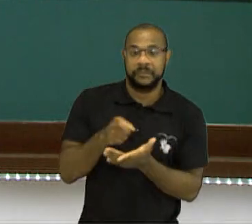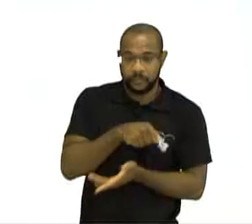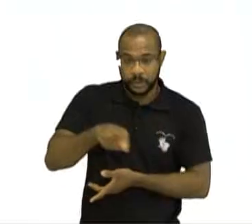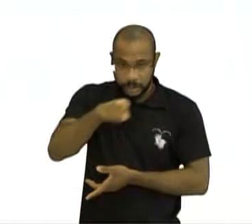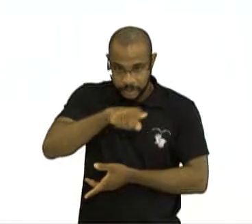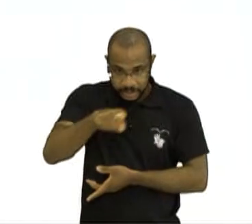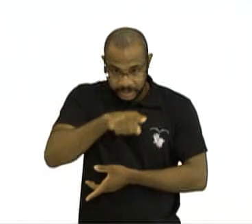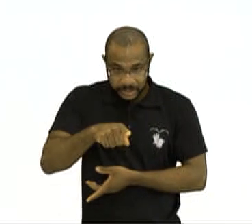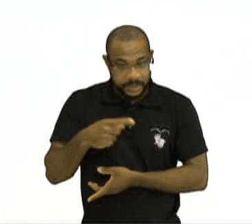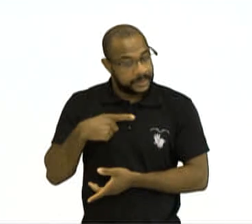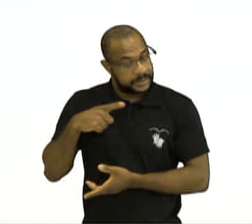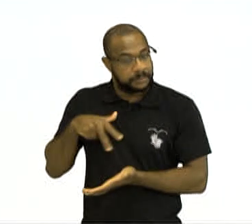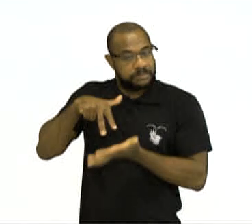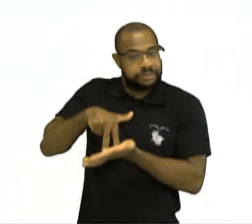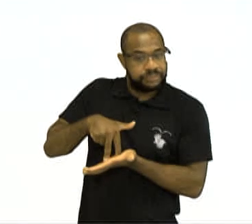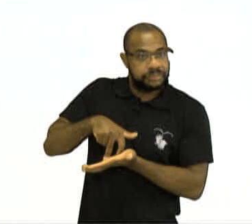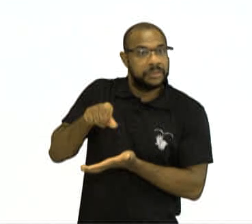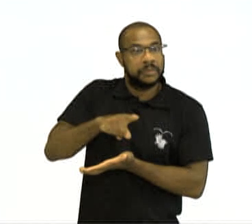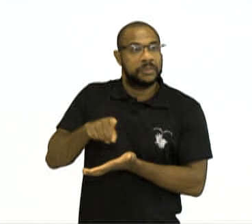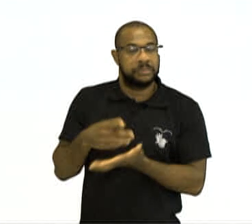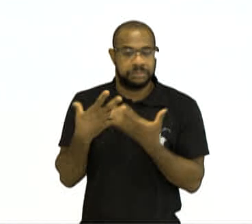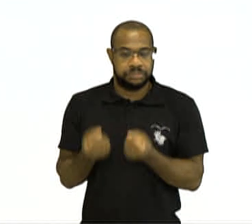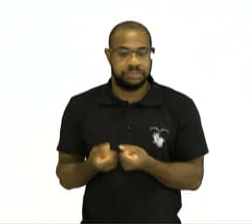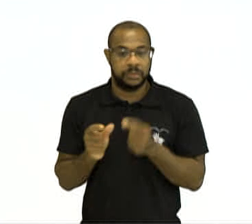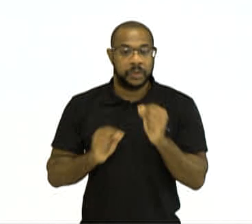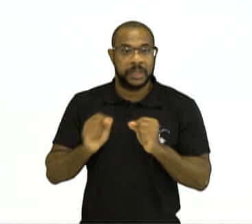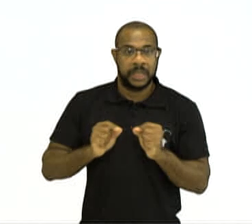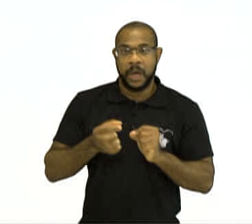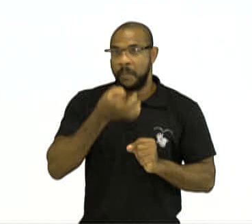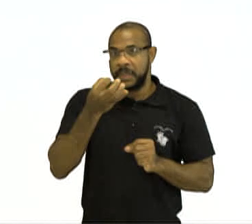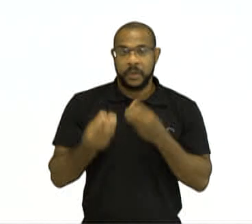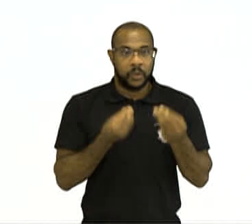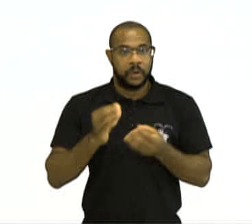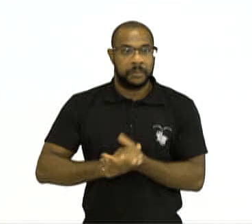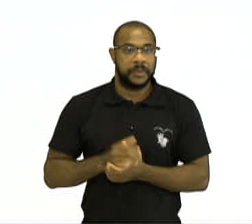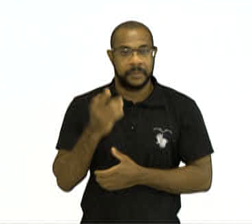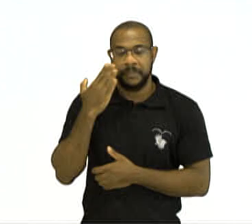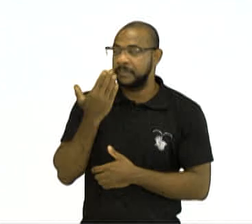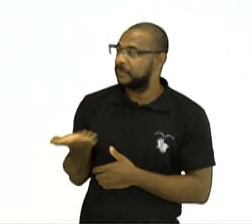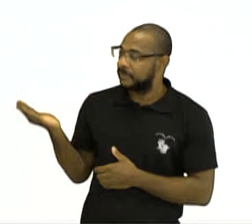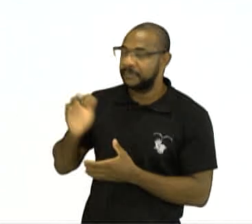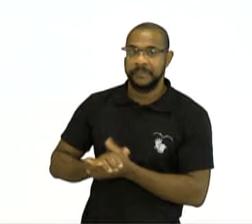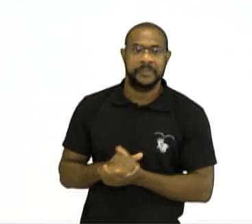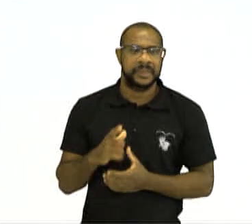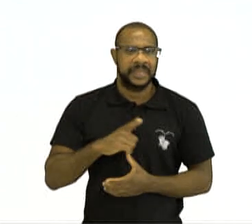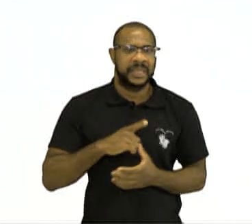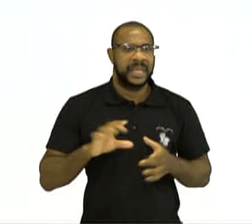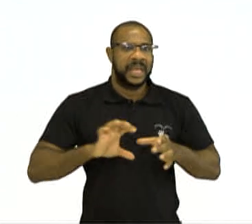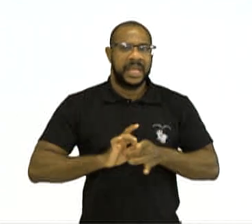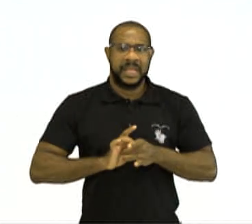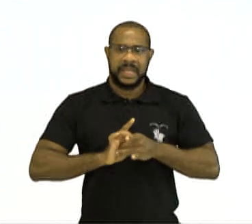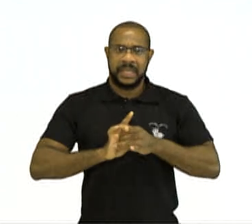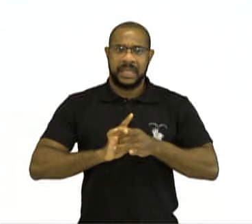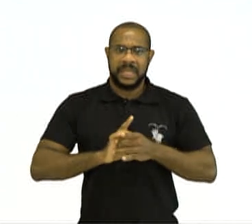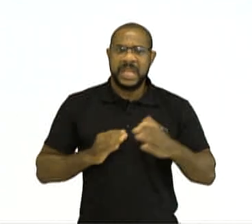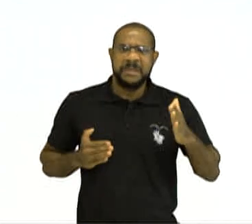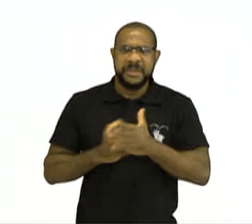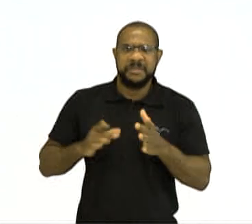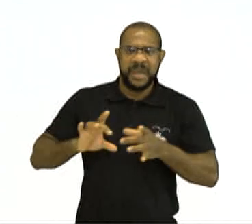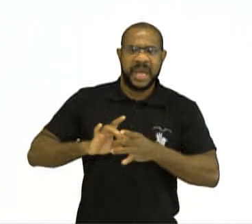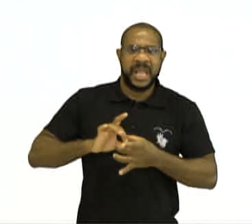estudante, tome uma posição em relação à seguinte questão. Há limites para a liberdade? É importante que você saiba que